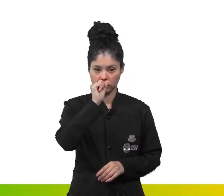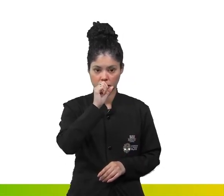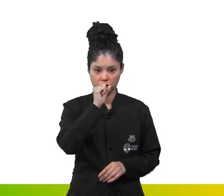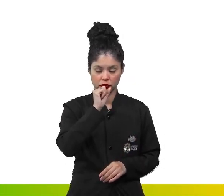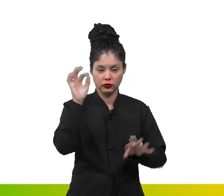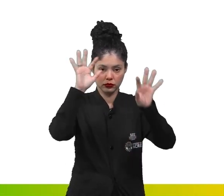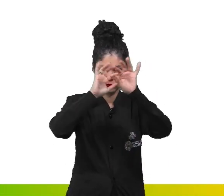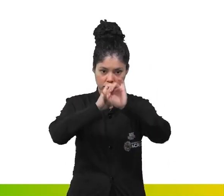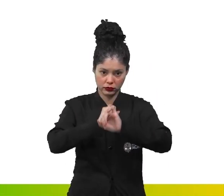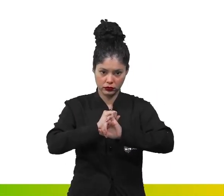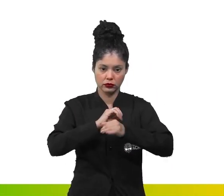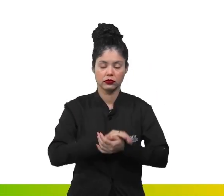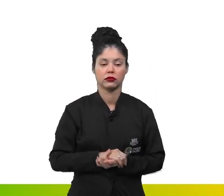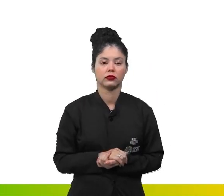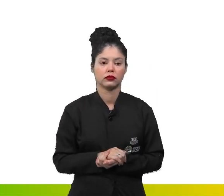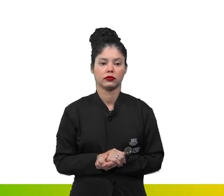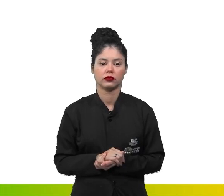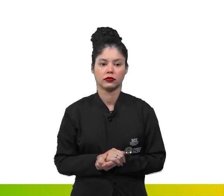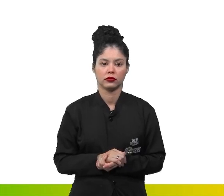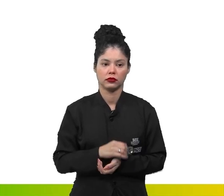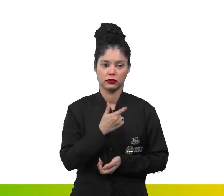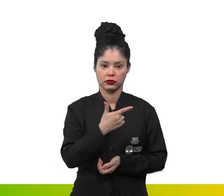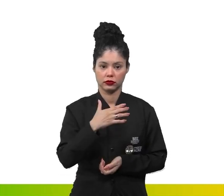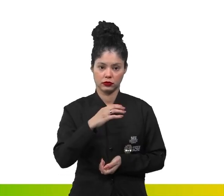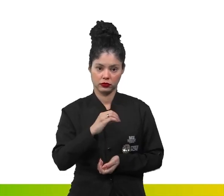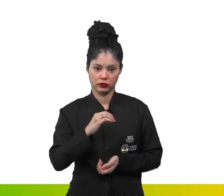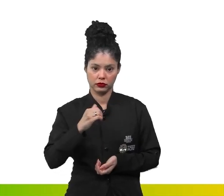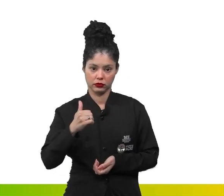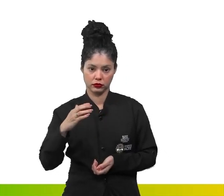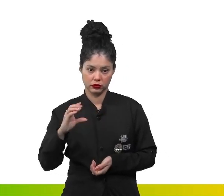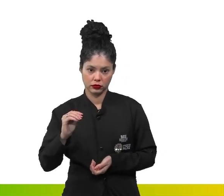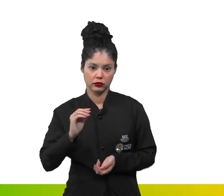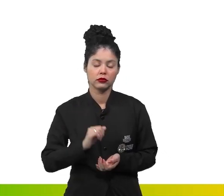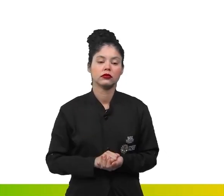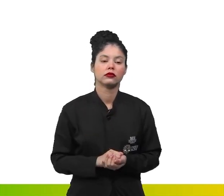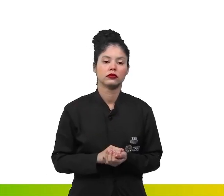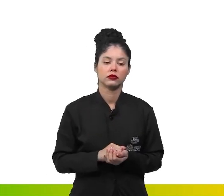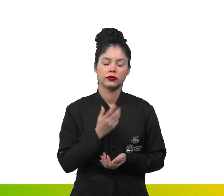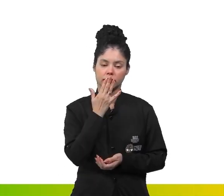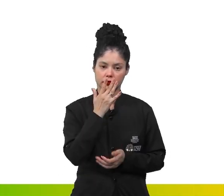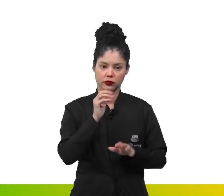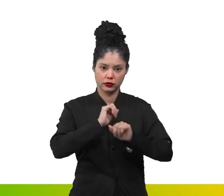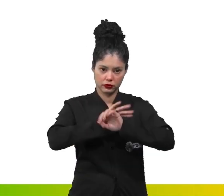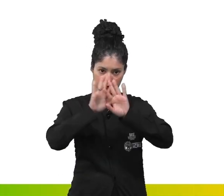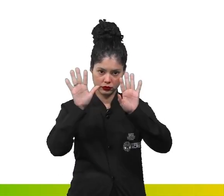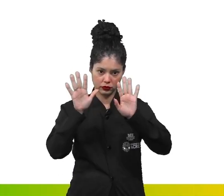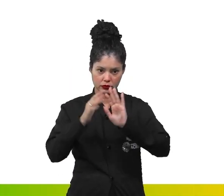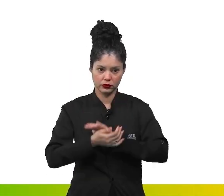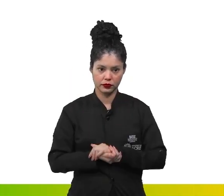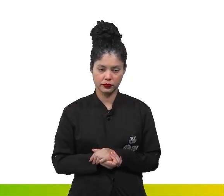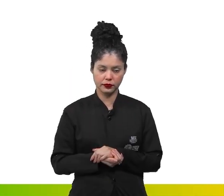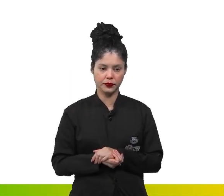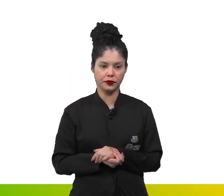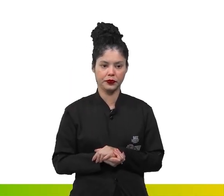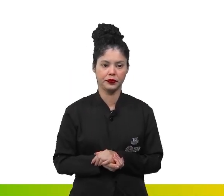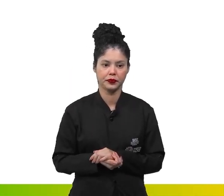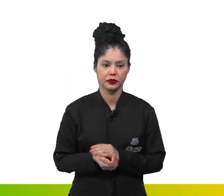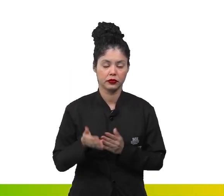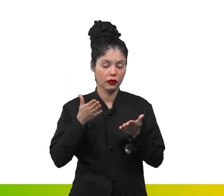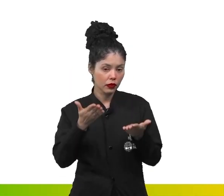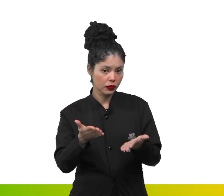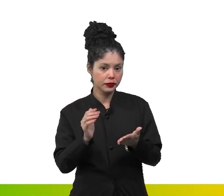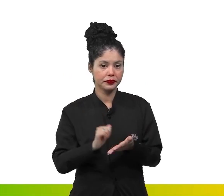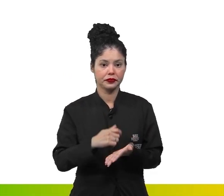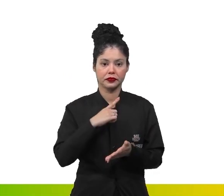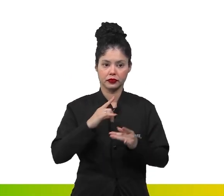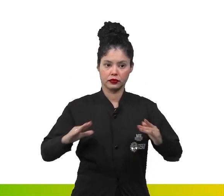aí mais escura. E em 2010, a tonalidade, ela vai apontar aí um pouco mais clara, tá? E assim nós